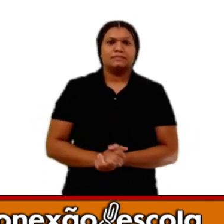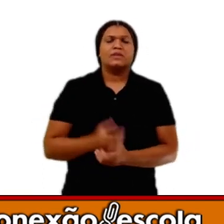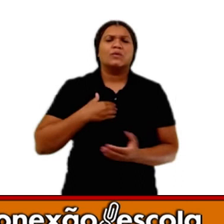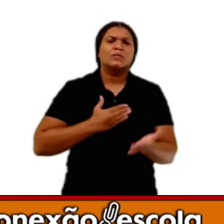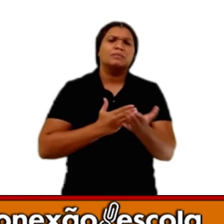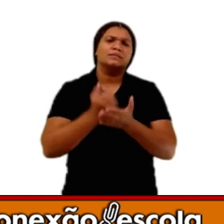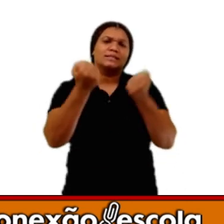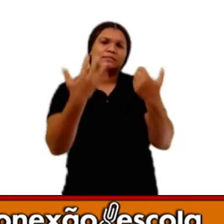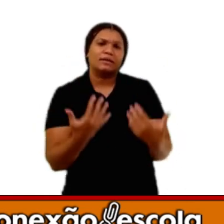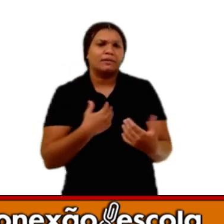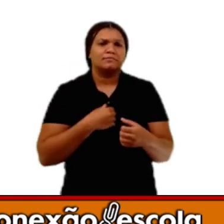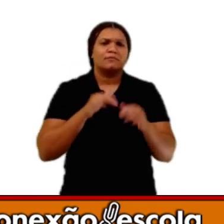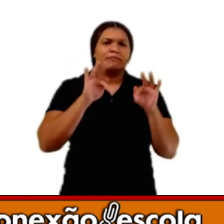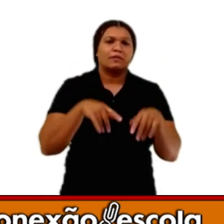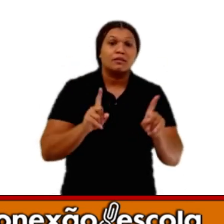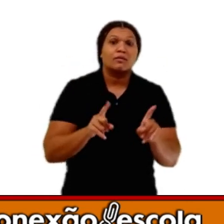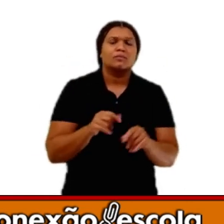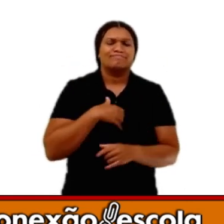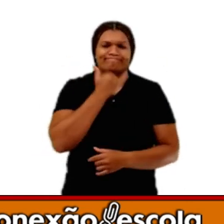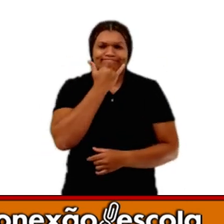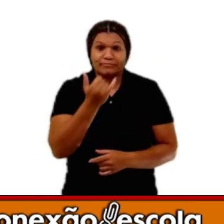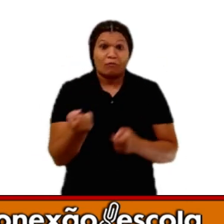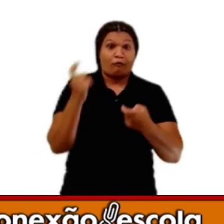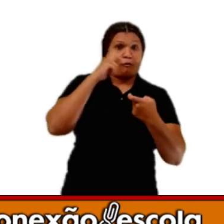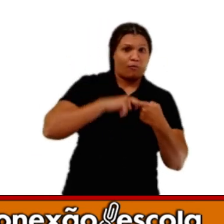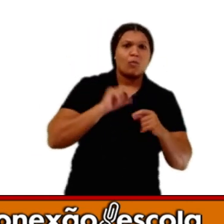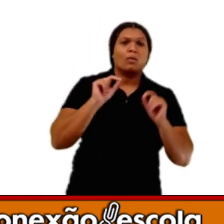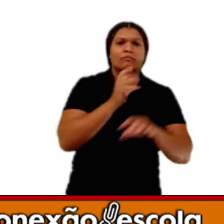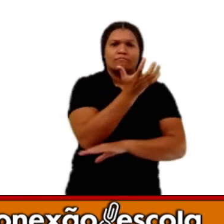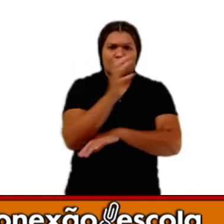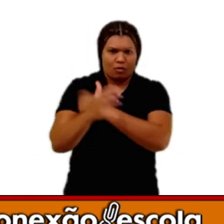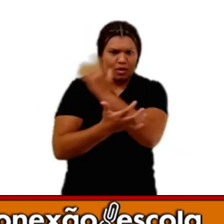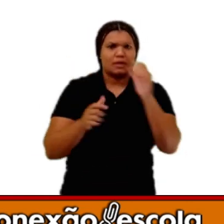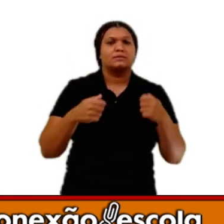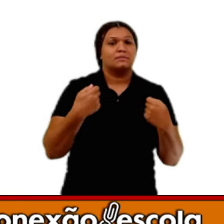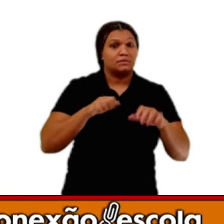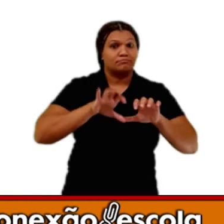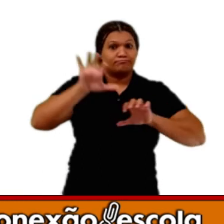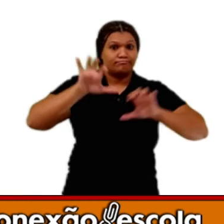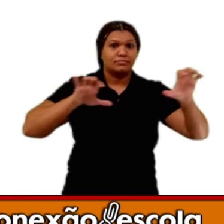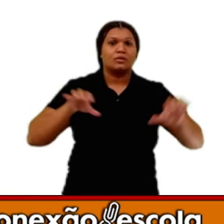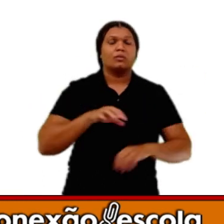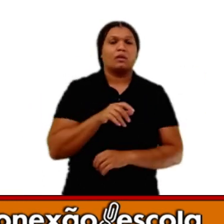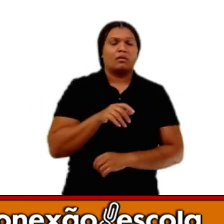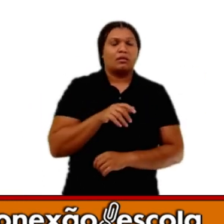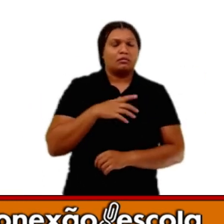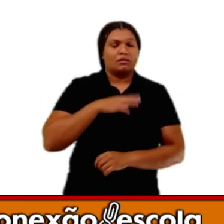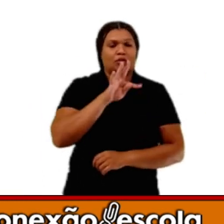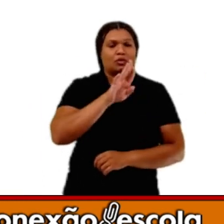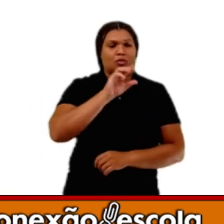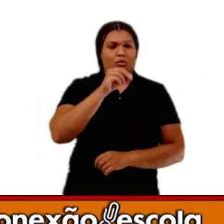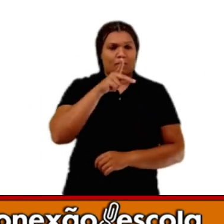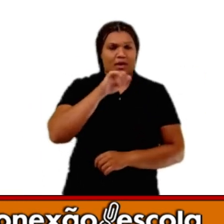desculpem, né? Que o bioma de floresta pode ser dividido em floresta tropical, temperada e as